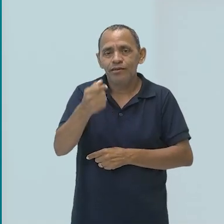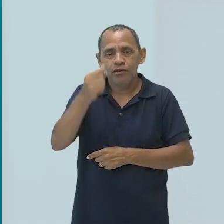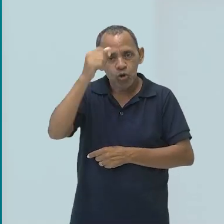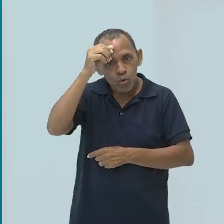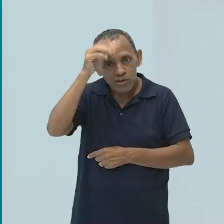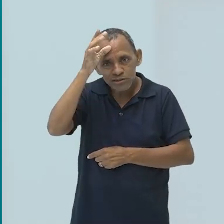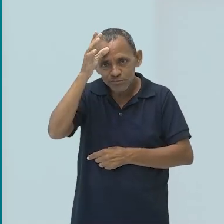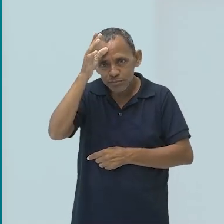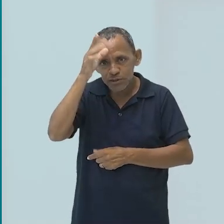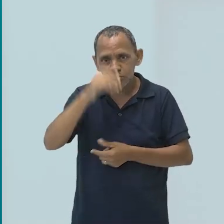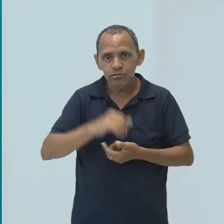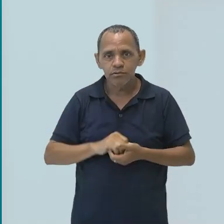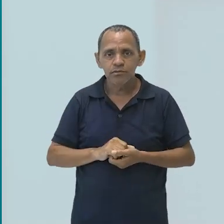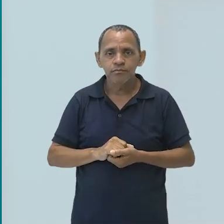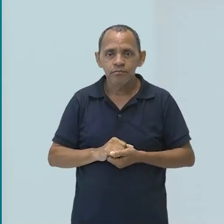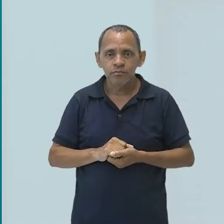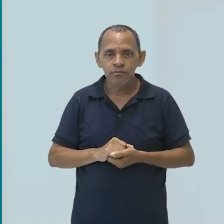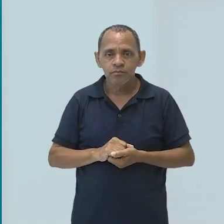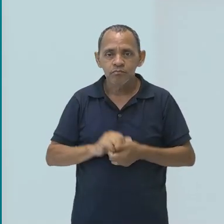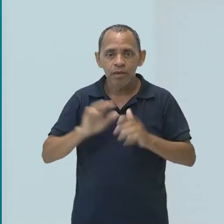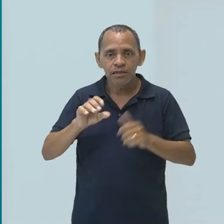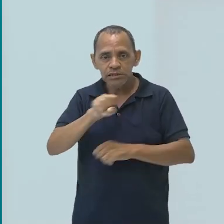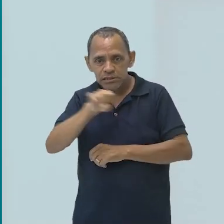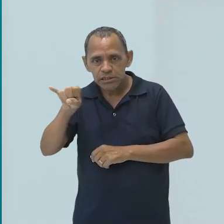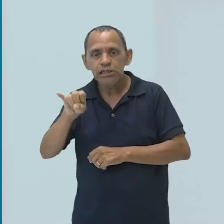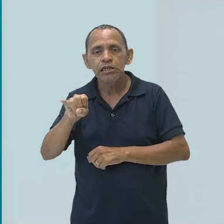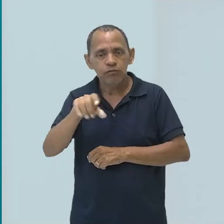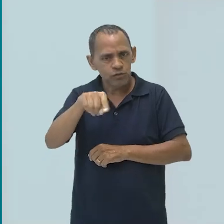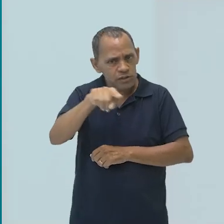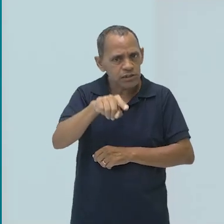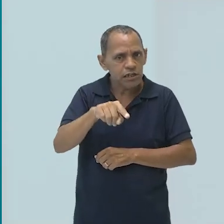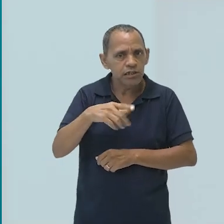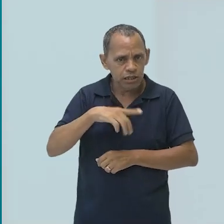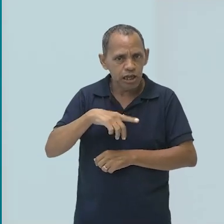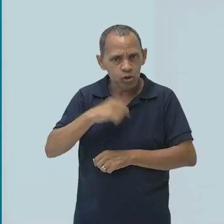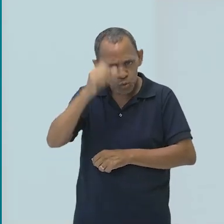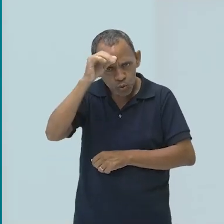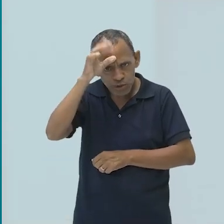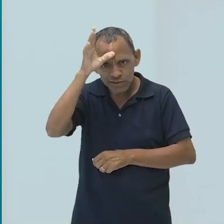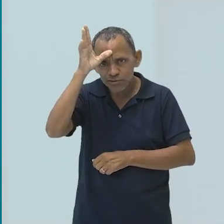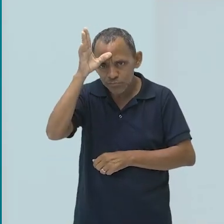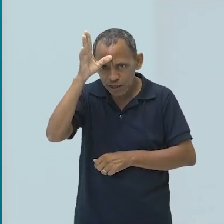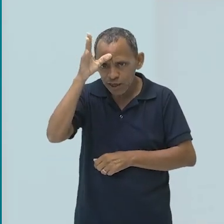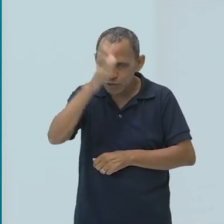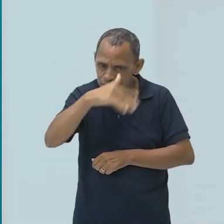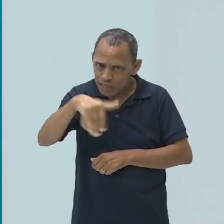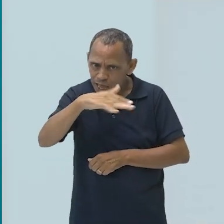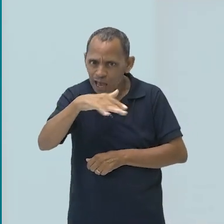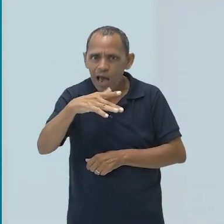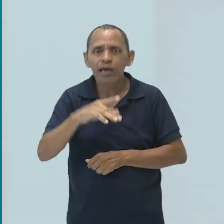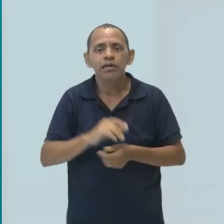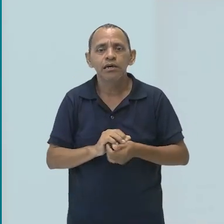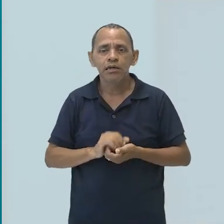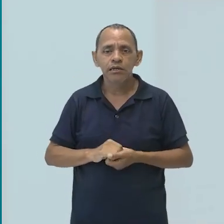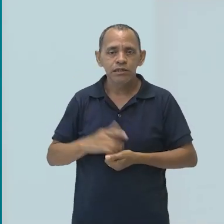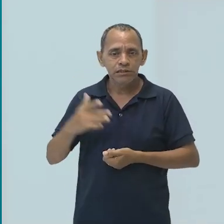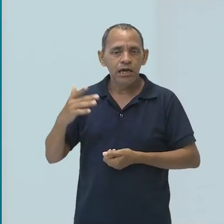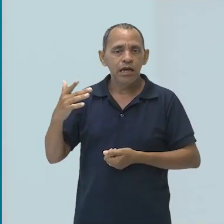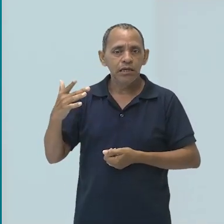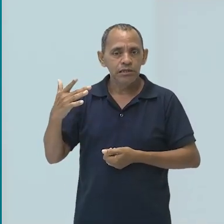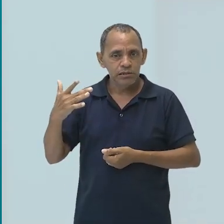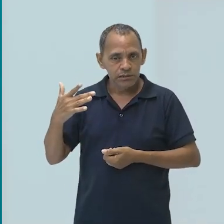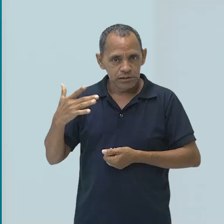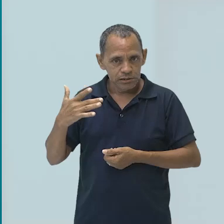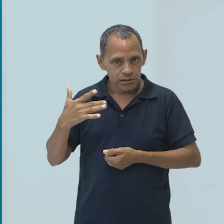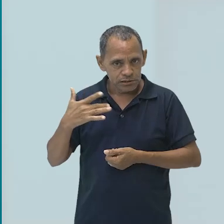da saúde e você saiba fazer essas manobras. Aí sim você pode atuar, mas enquanto você não tem autonomia legal